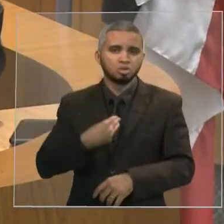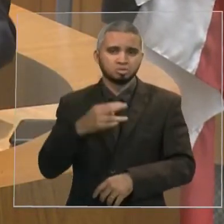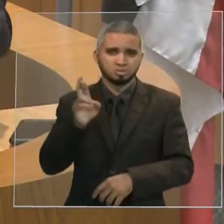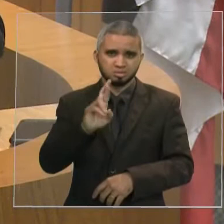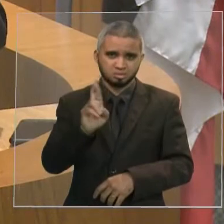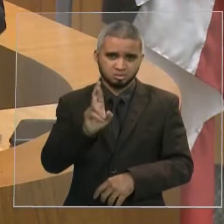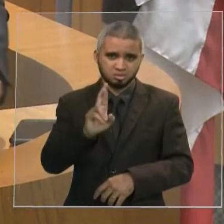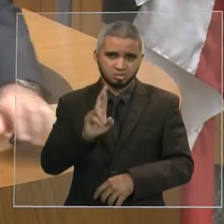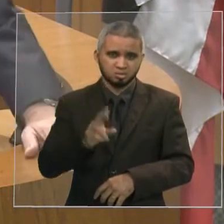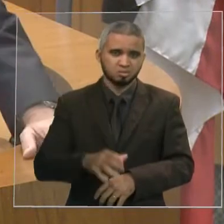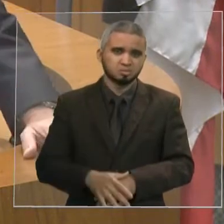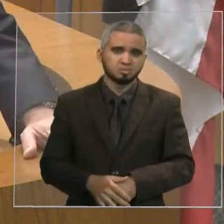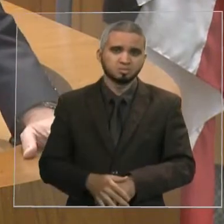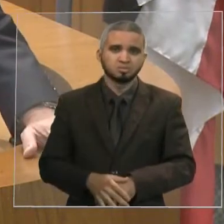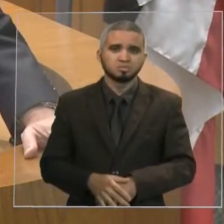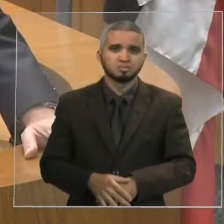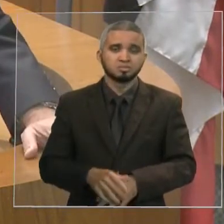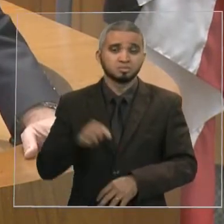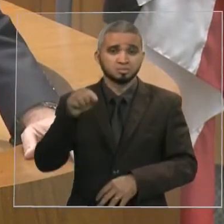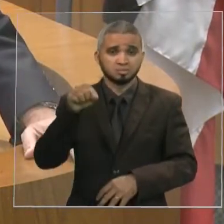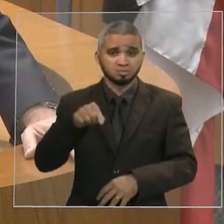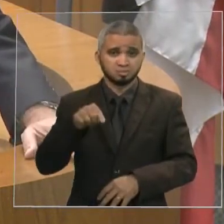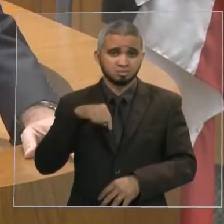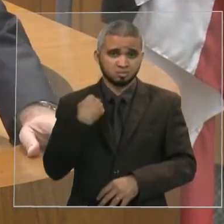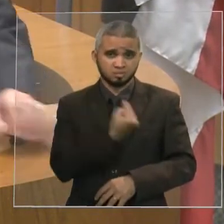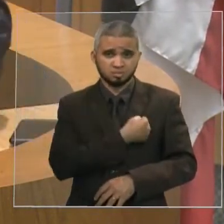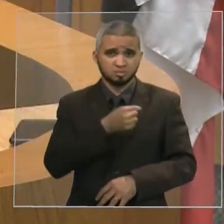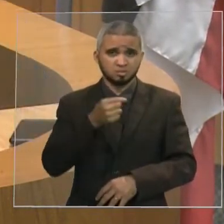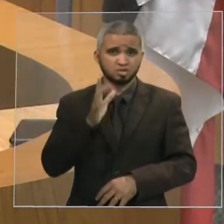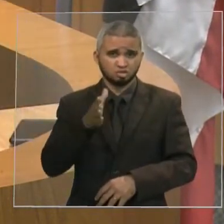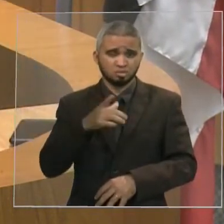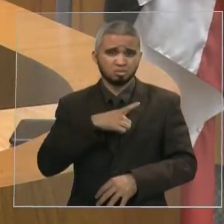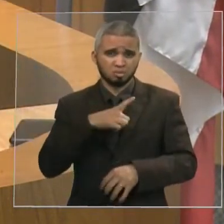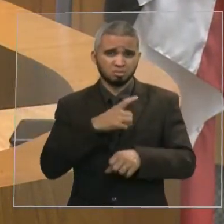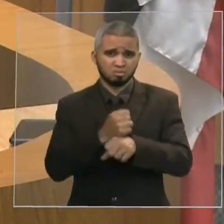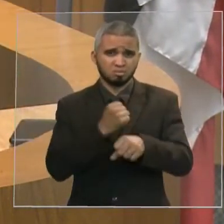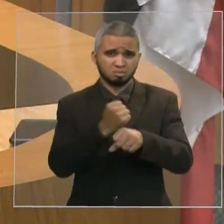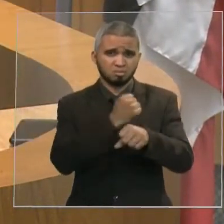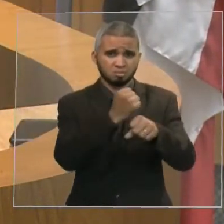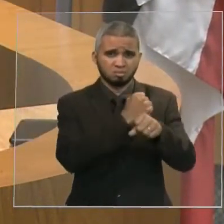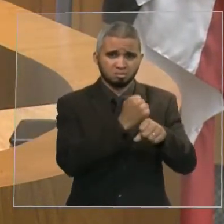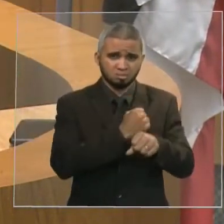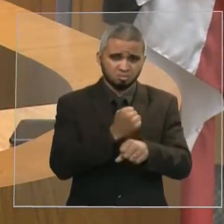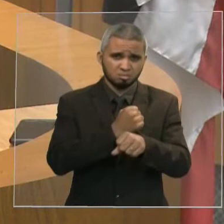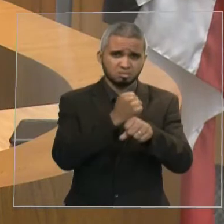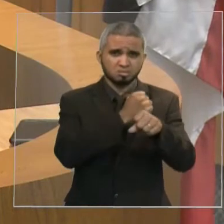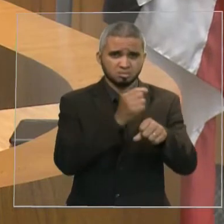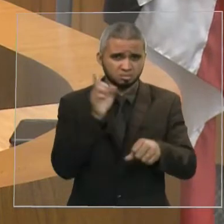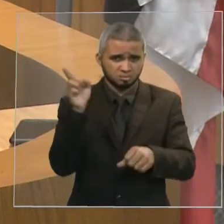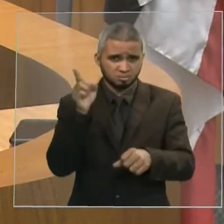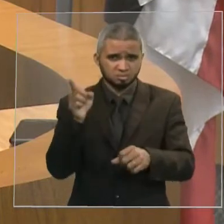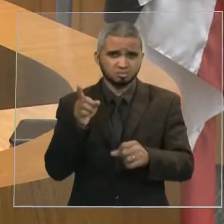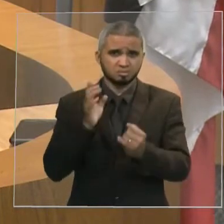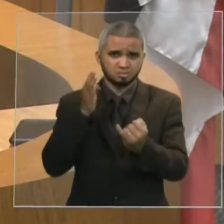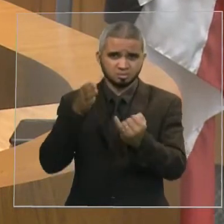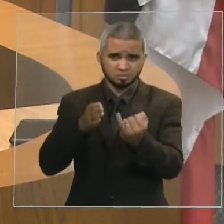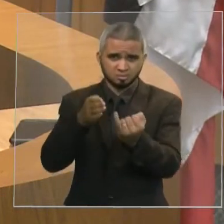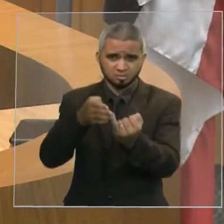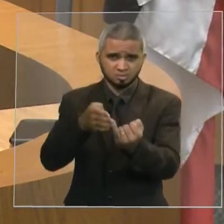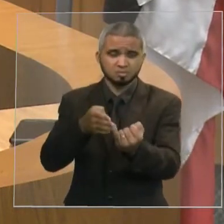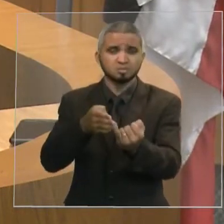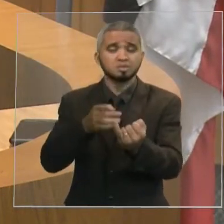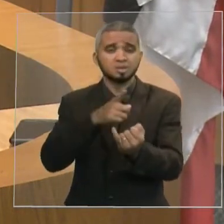Nós já estamos, inclusive, com obras já feitas na atual administração, com